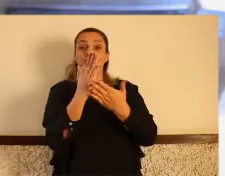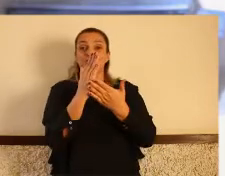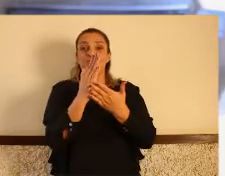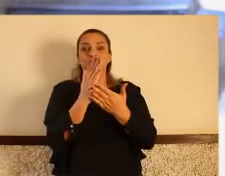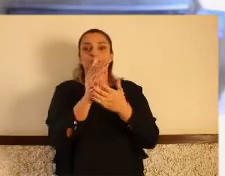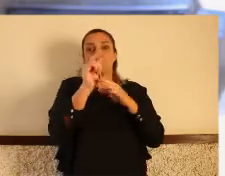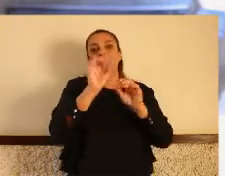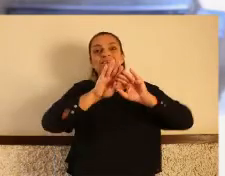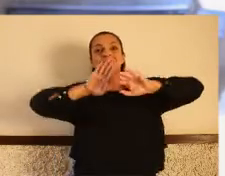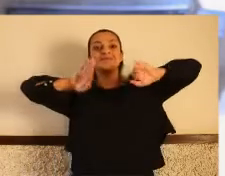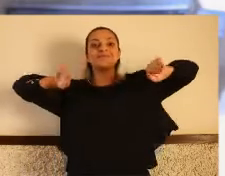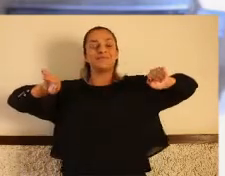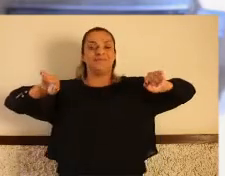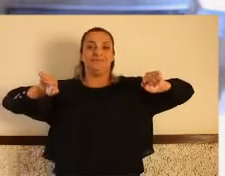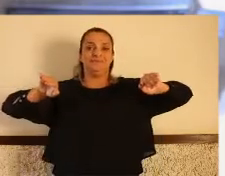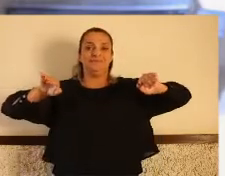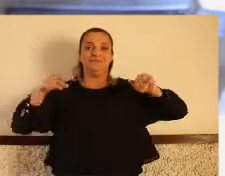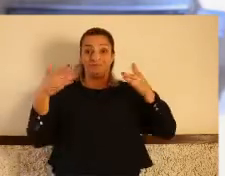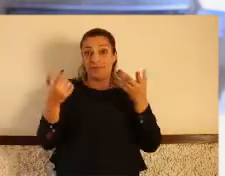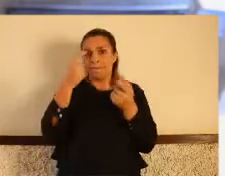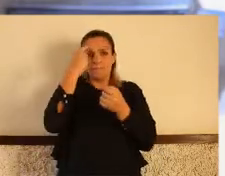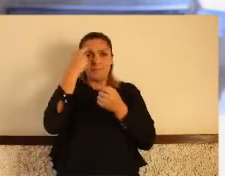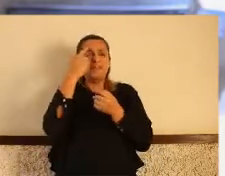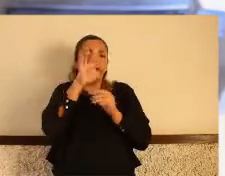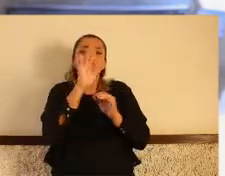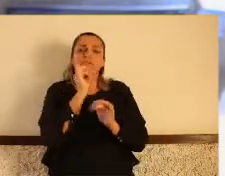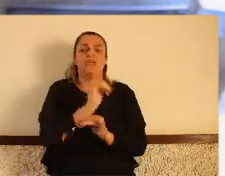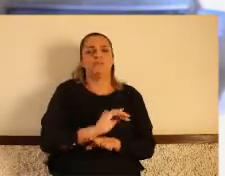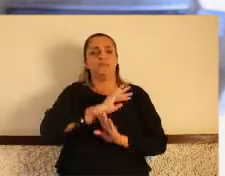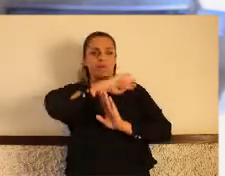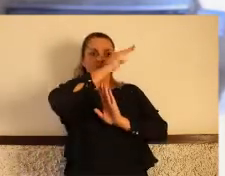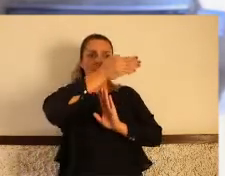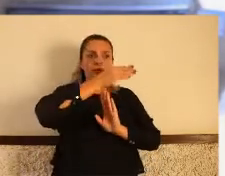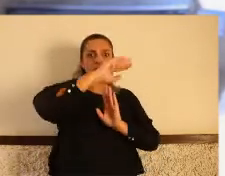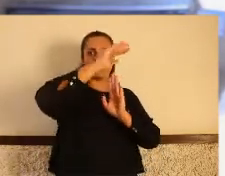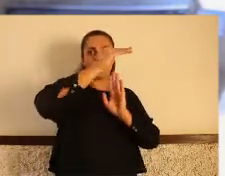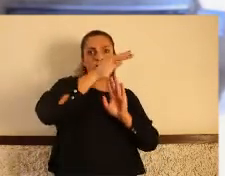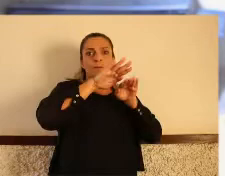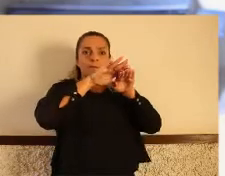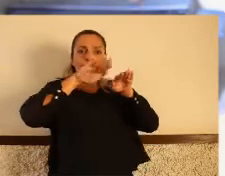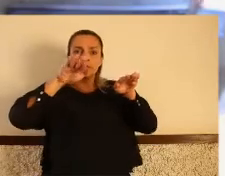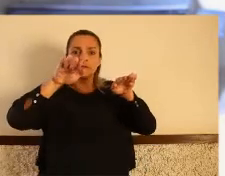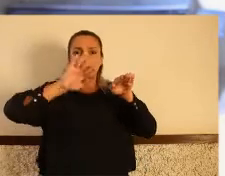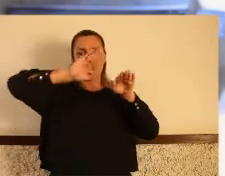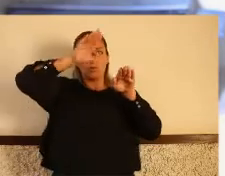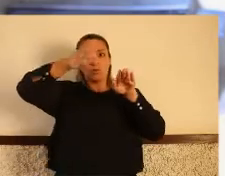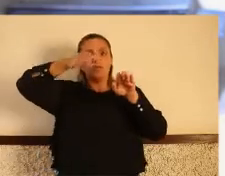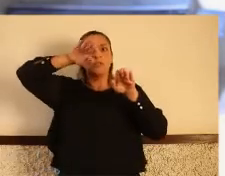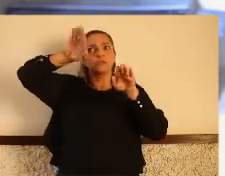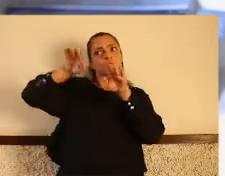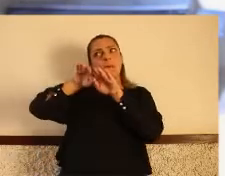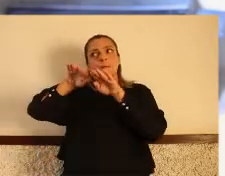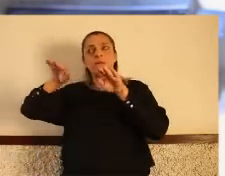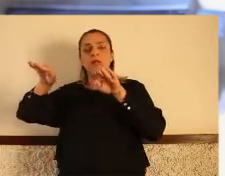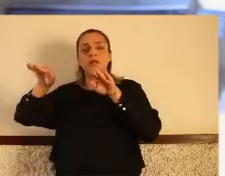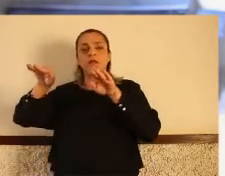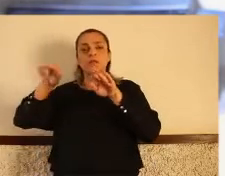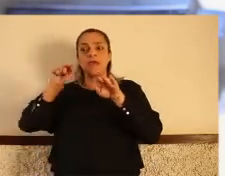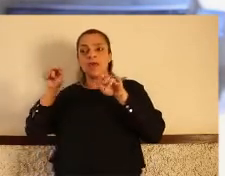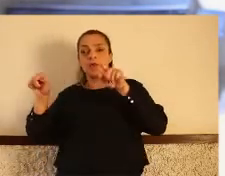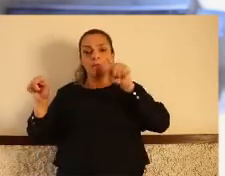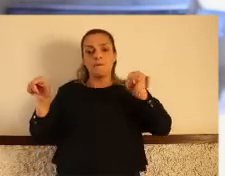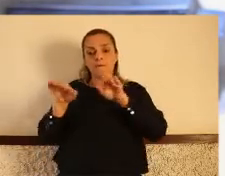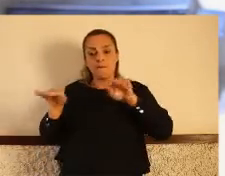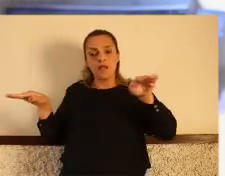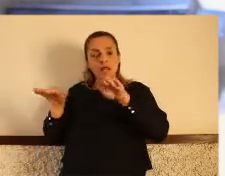são independentes umas das outras. Então, imaginem vocês, você tem uma cadeia de montanhas, uma planície, uma cadeia de montanhas e outra